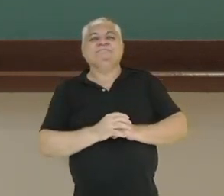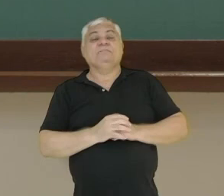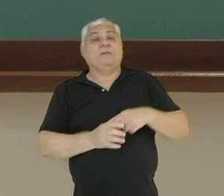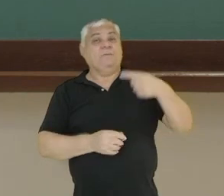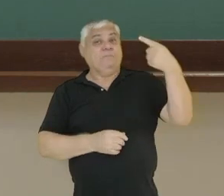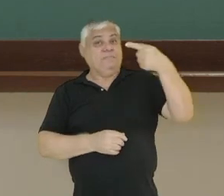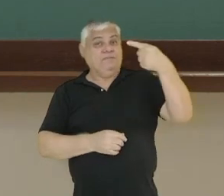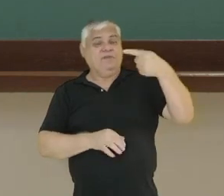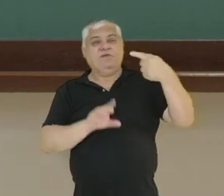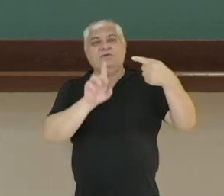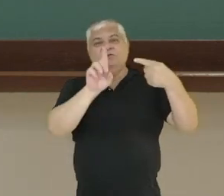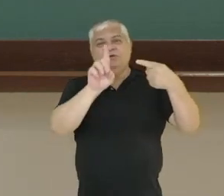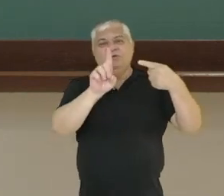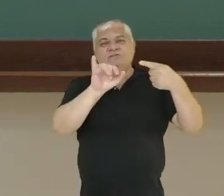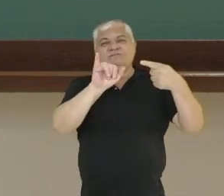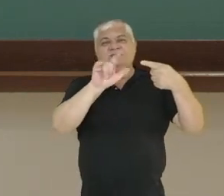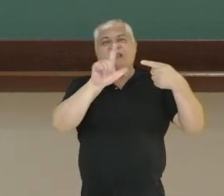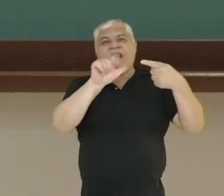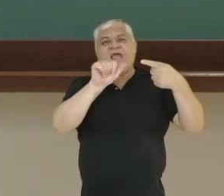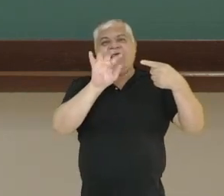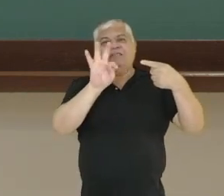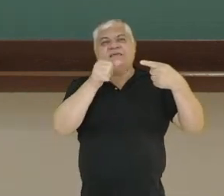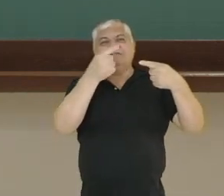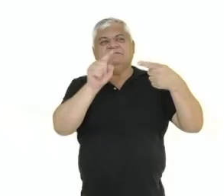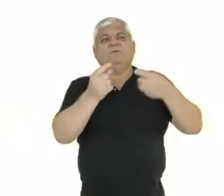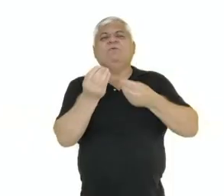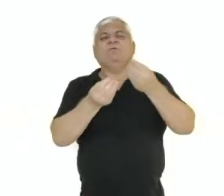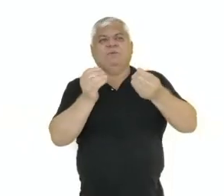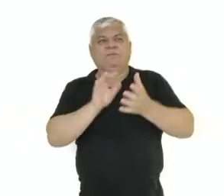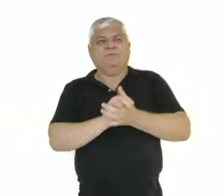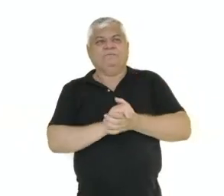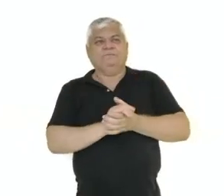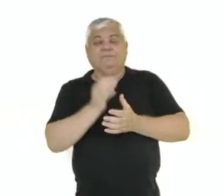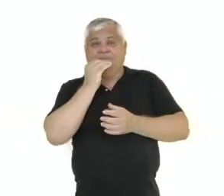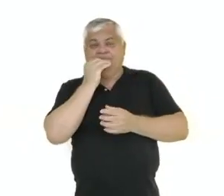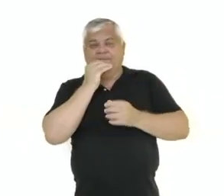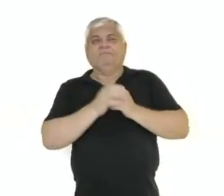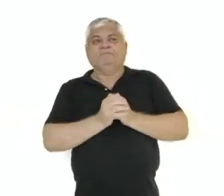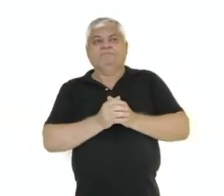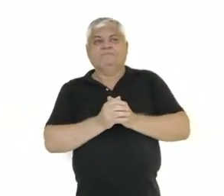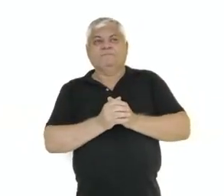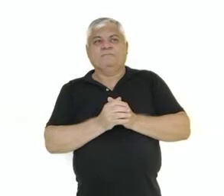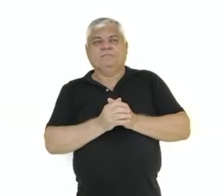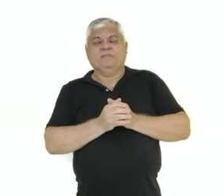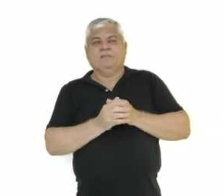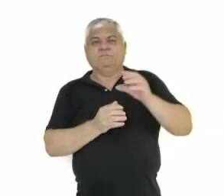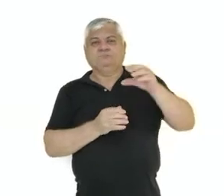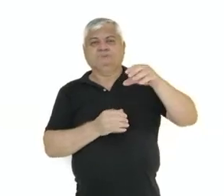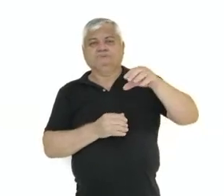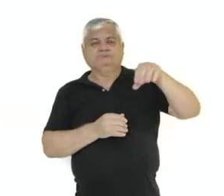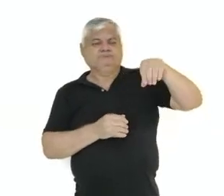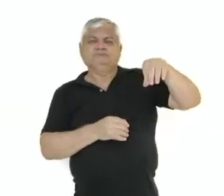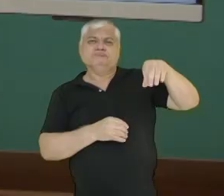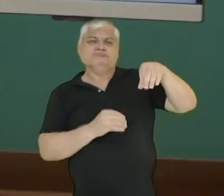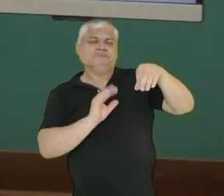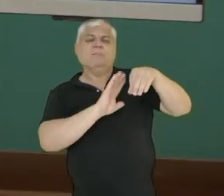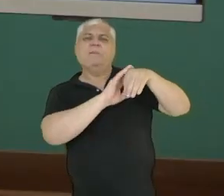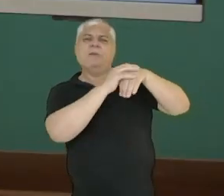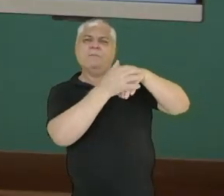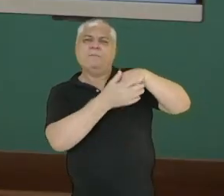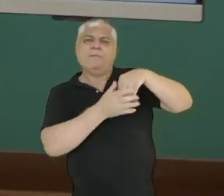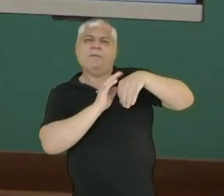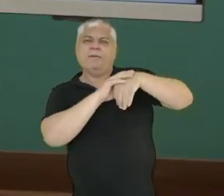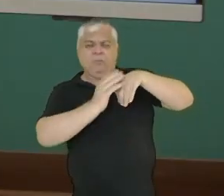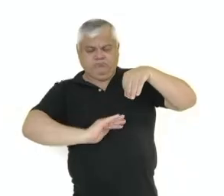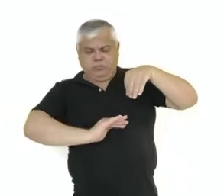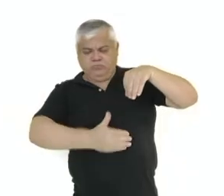Primeiro, a dilatação do colo uterino. Como que acontece? Quando o bebezinho está dentro lá, né, o feto está dentro da barriga da mãe, lembra que eu